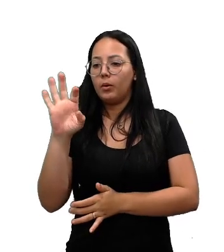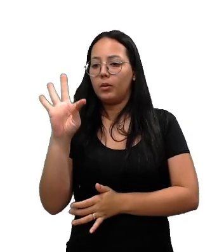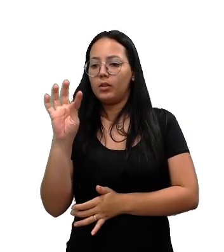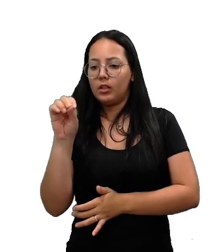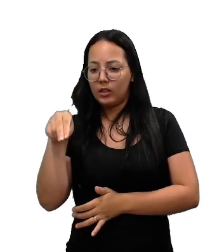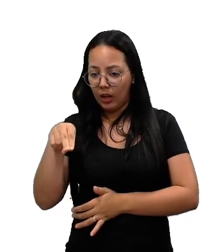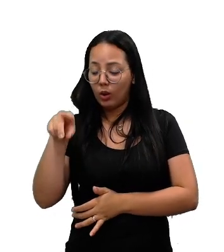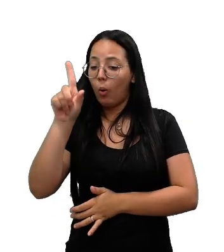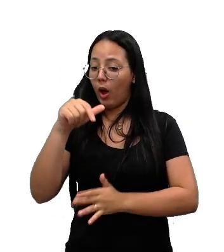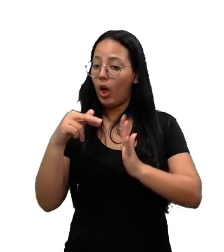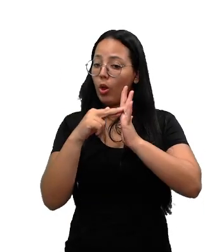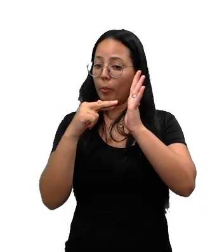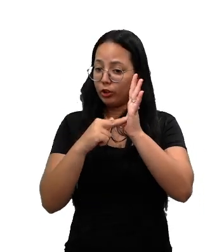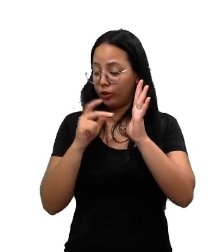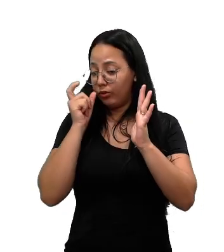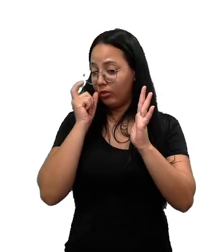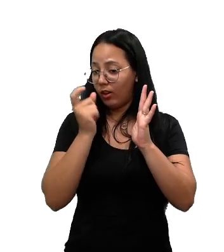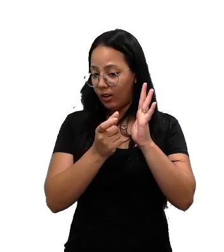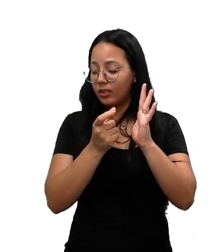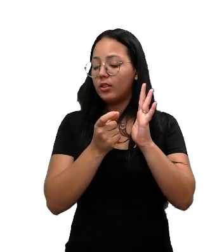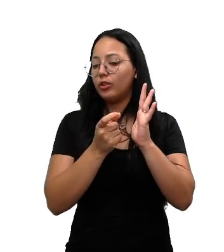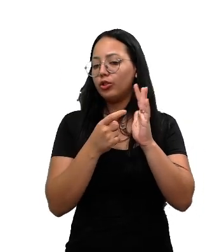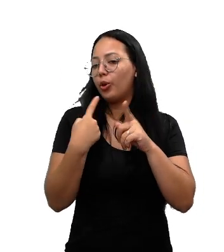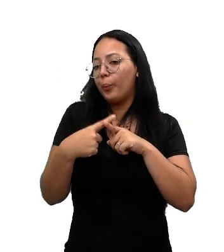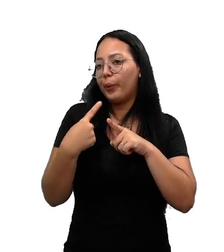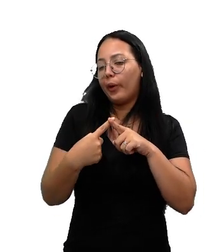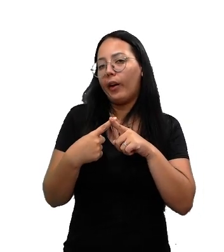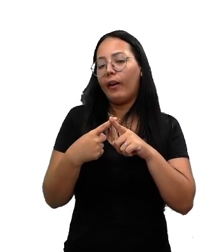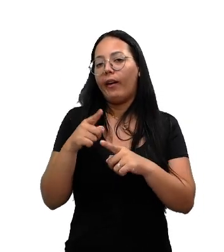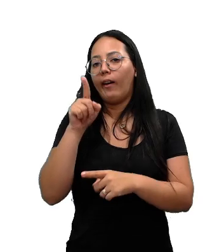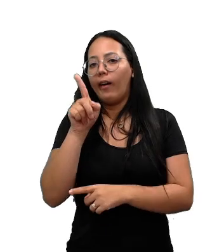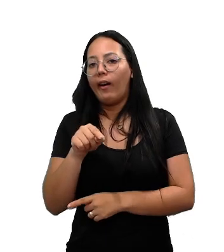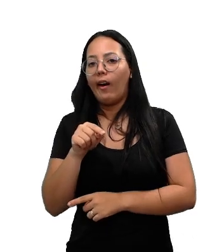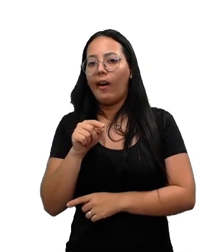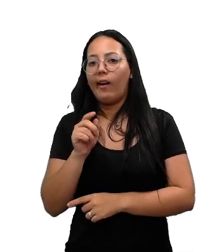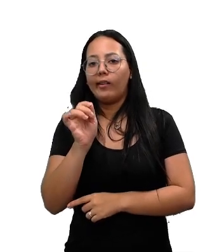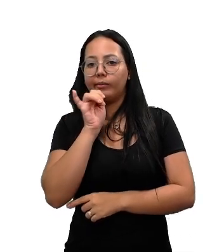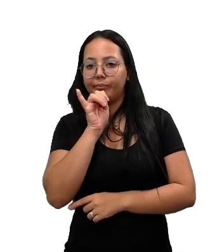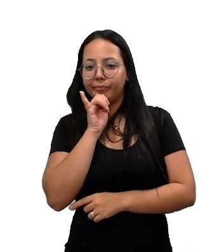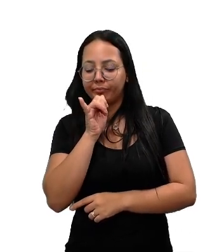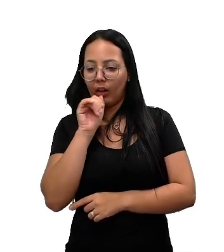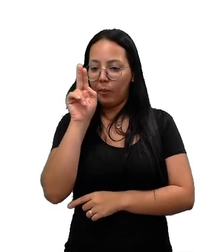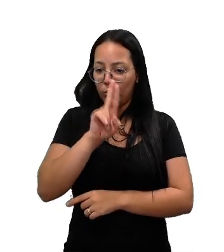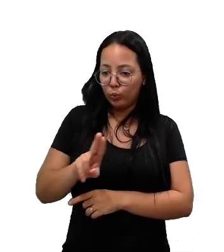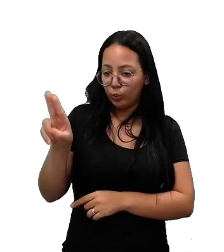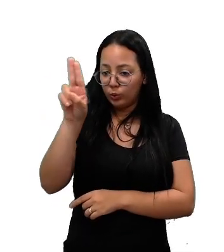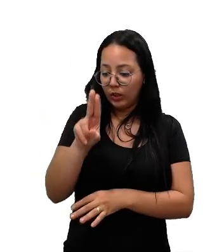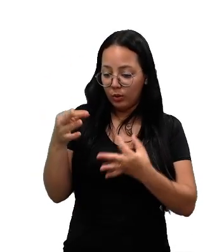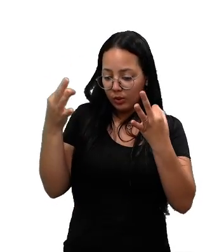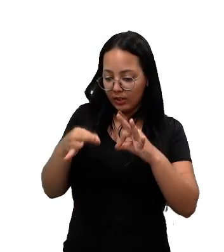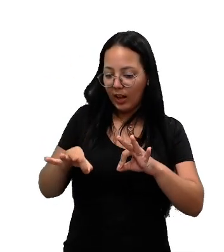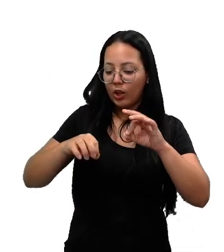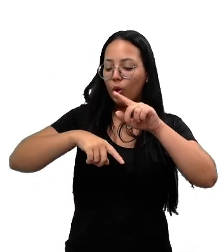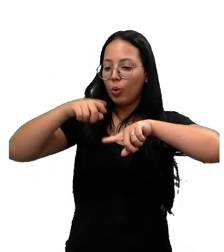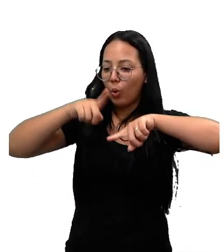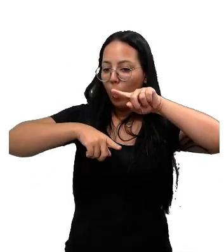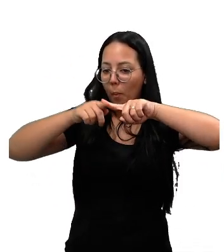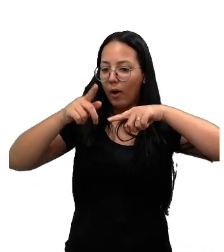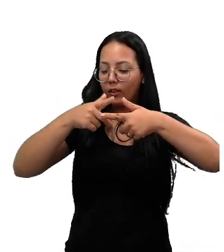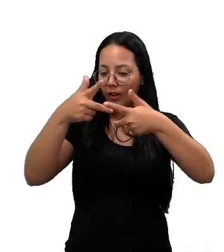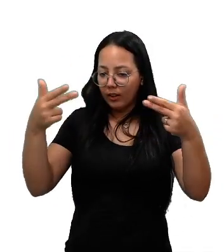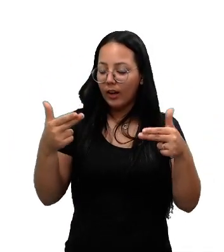bastante interessantes, porque além da correta utilização dos materiais, tem